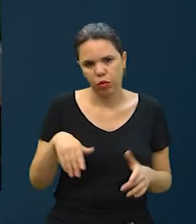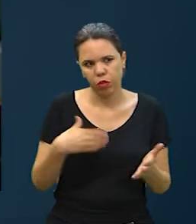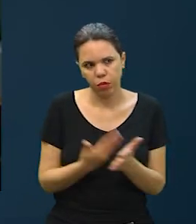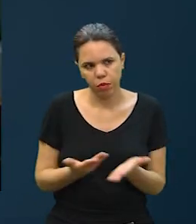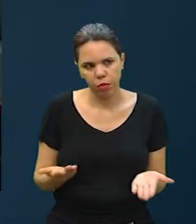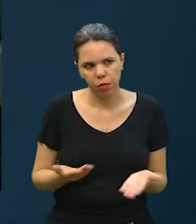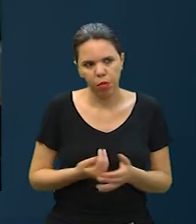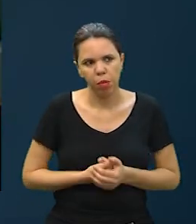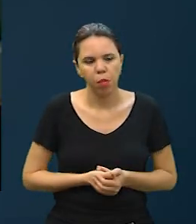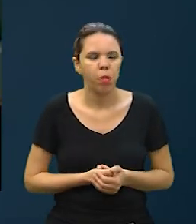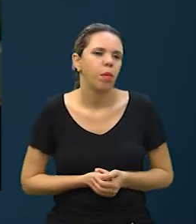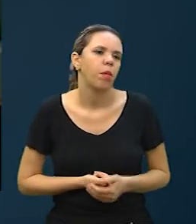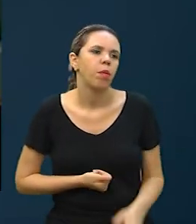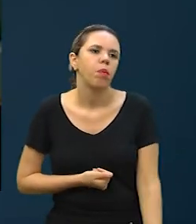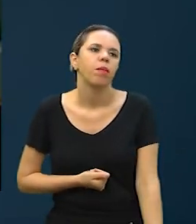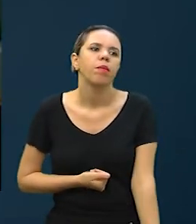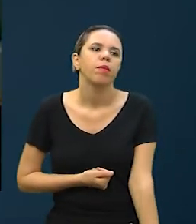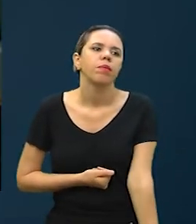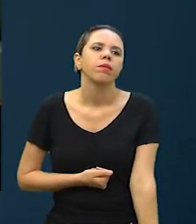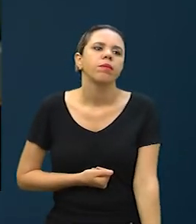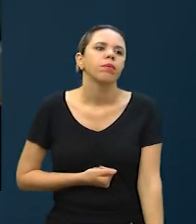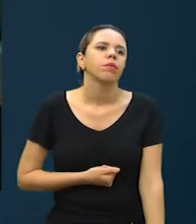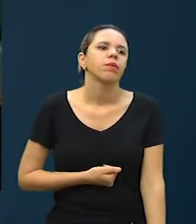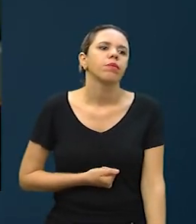grandes amigos até hoje.